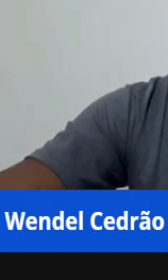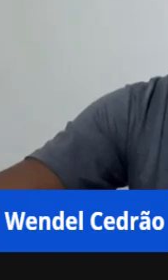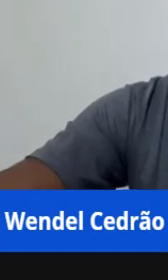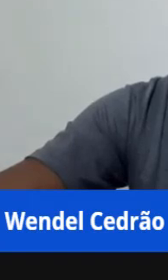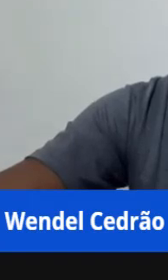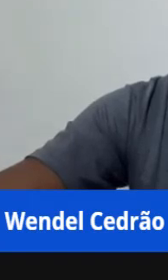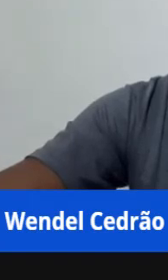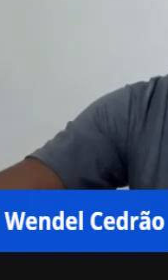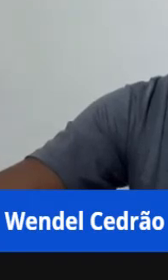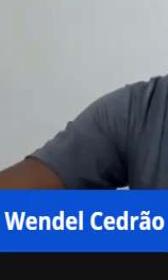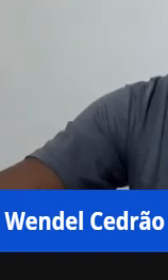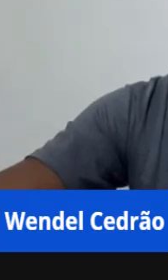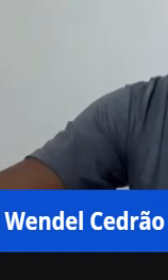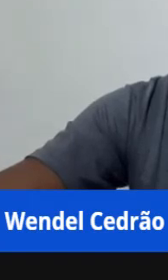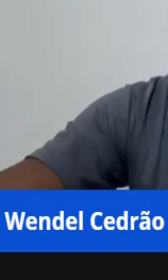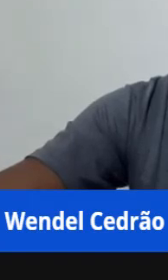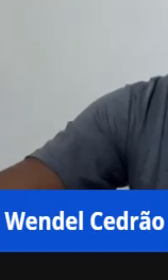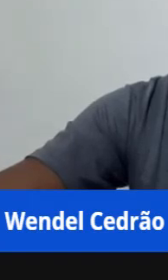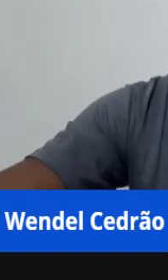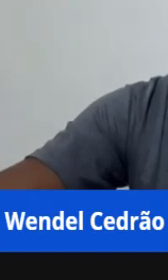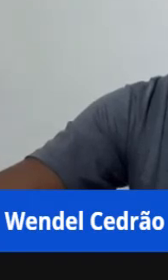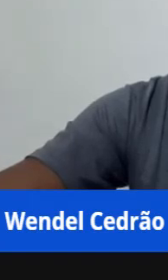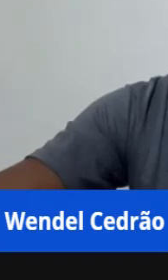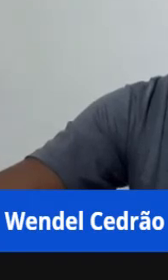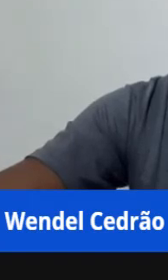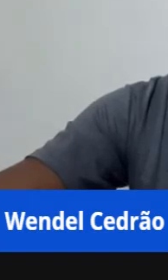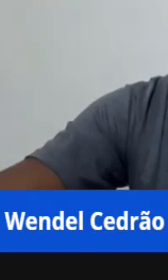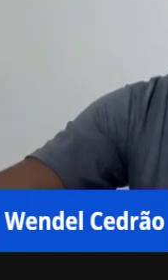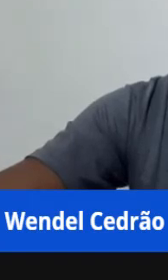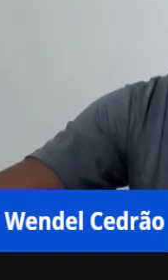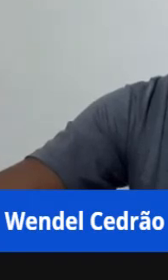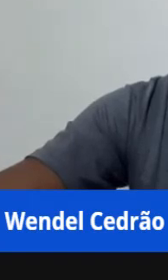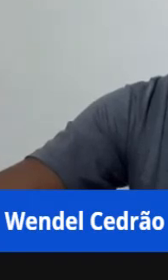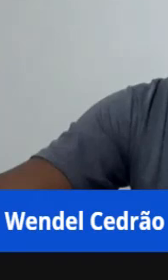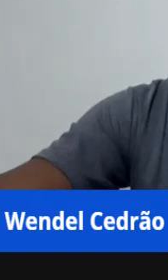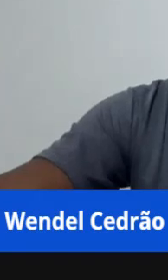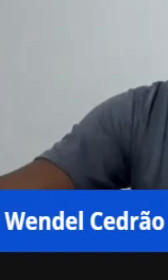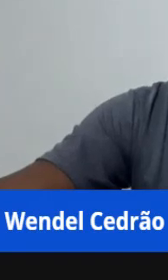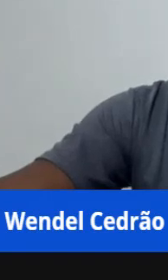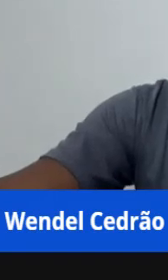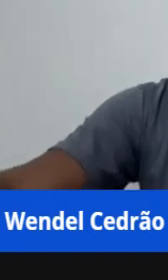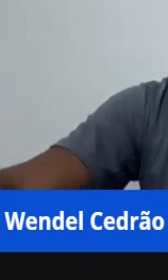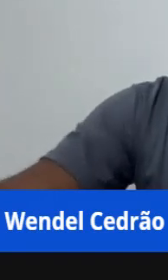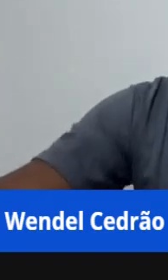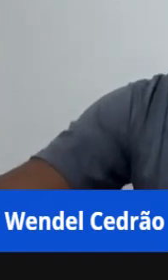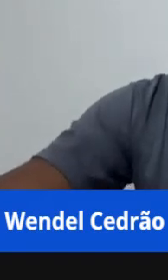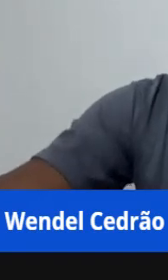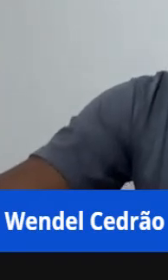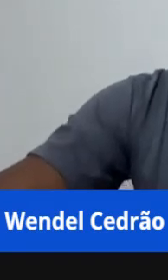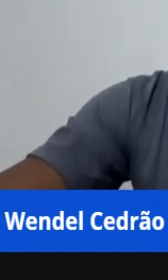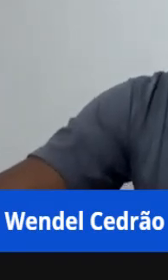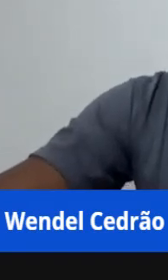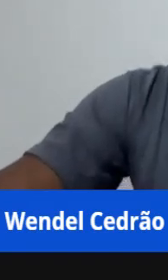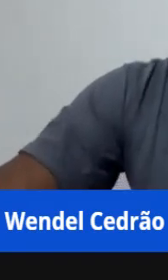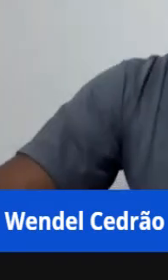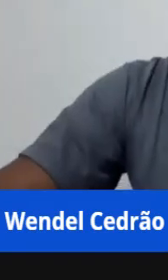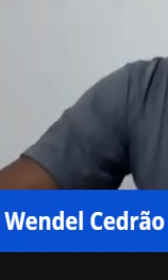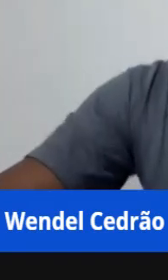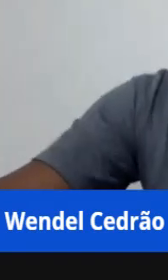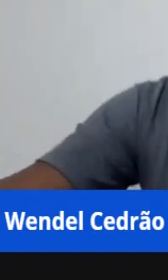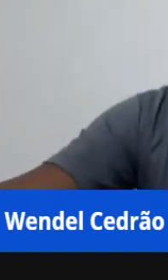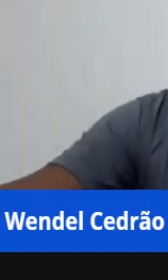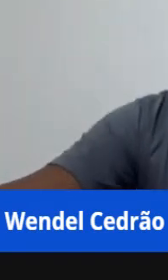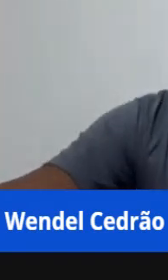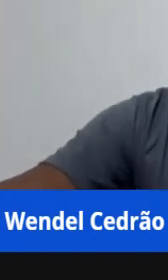que discutirá o seguinte tema: Educação do campo, mapa de atividades. Essa live, ela foi elaborada